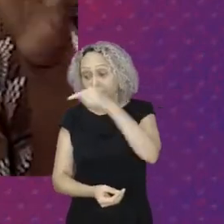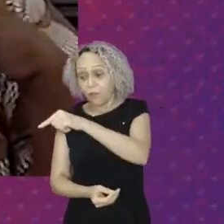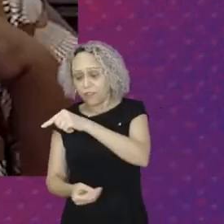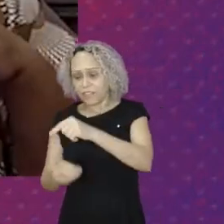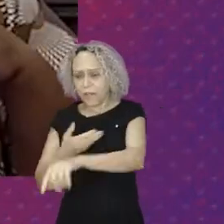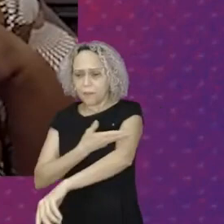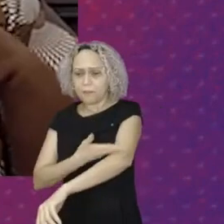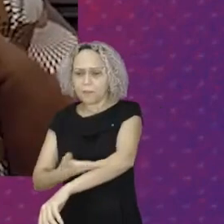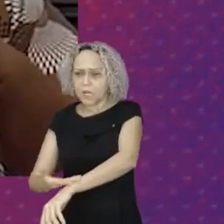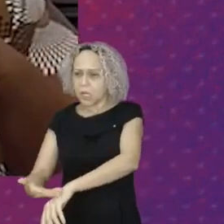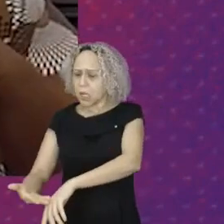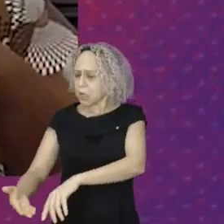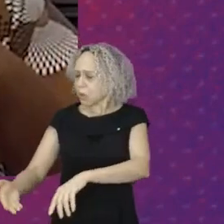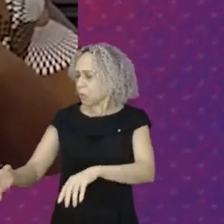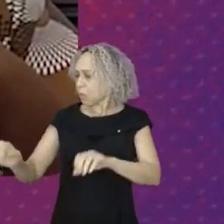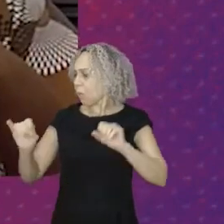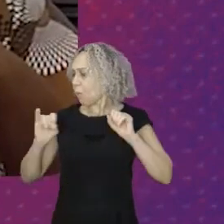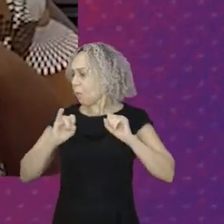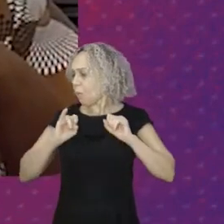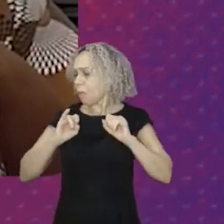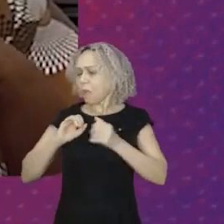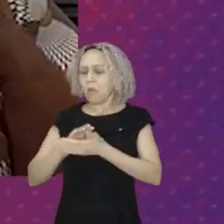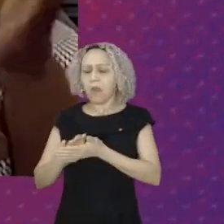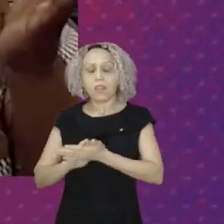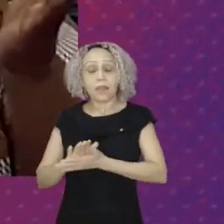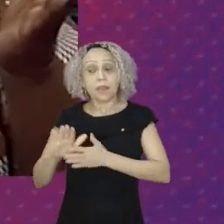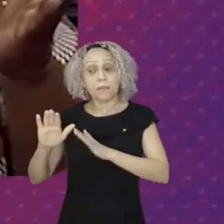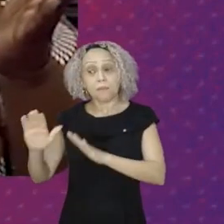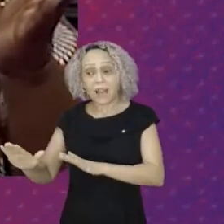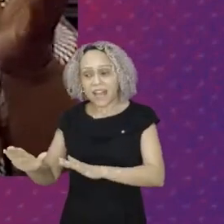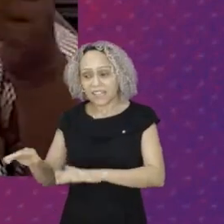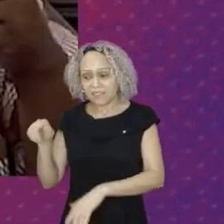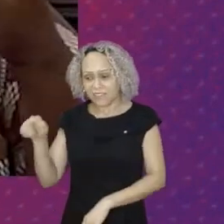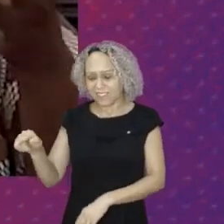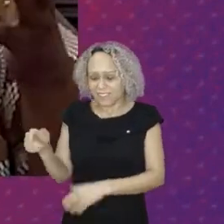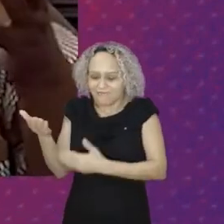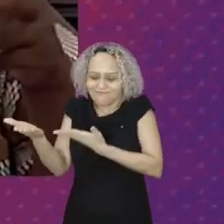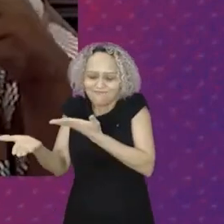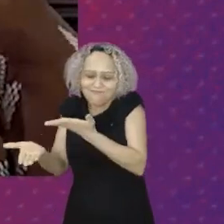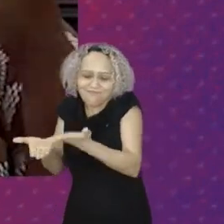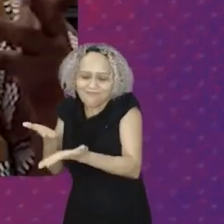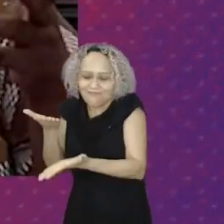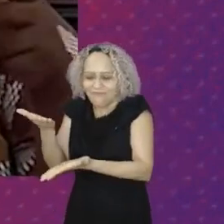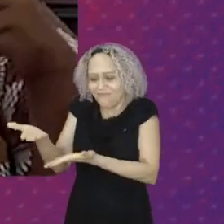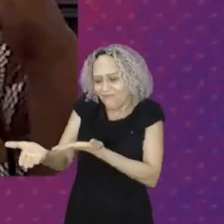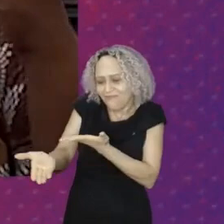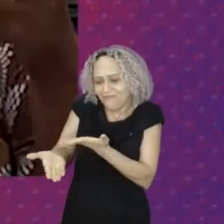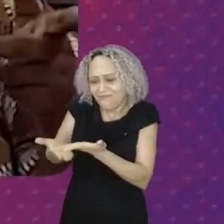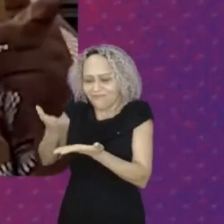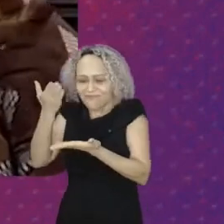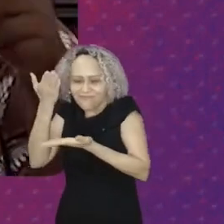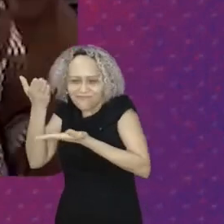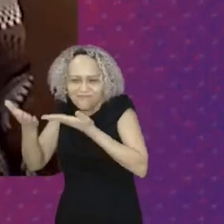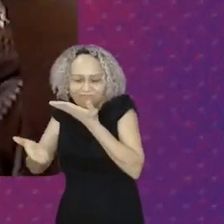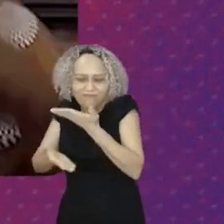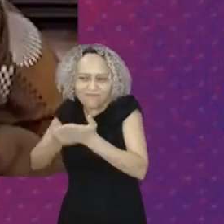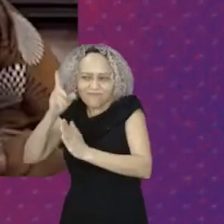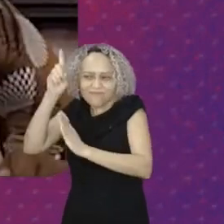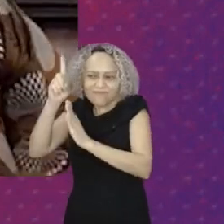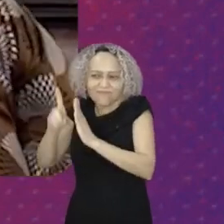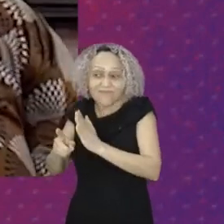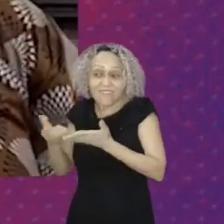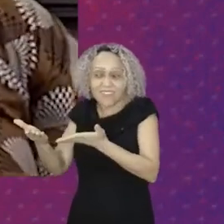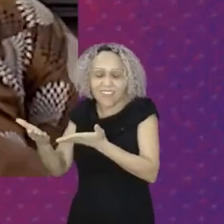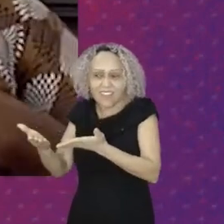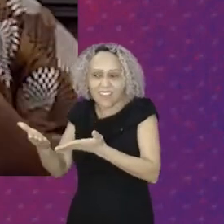Essa é a realidade brasileira. Né? E a gente não está parado, nós estamos falando, nós estamos lutando, a gente está denunciando, nós estamos escrevendo